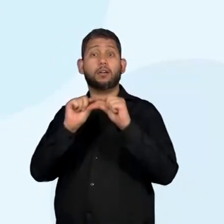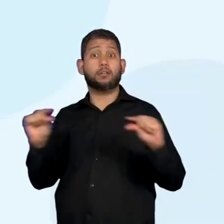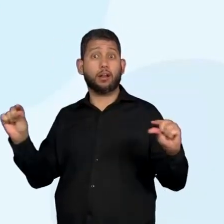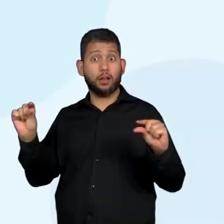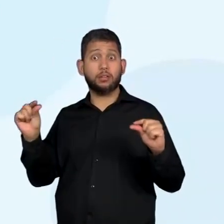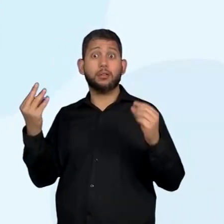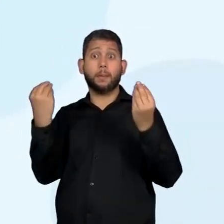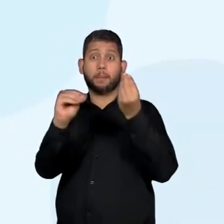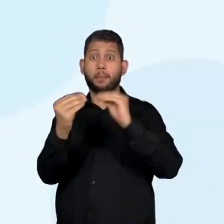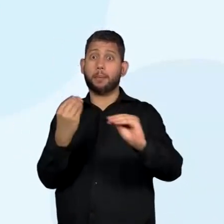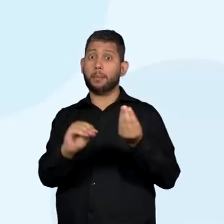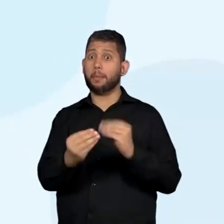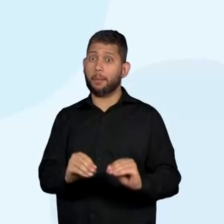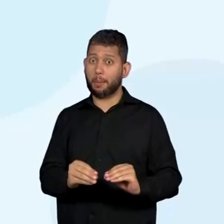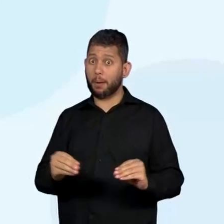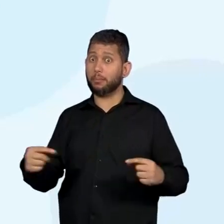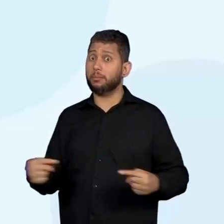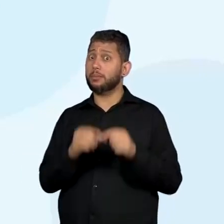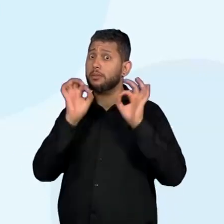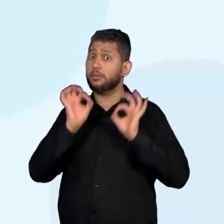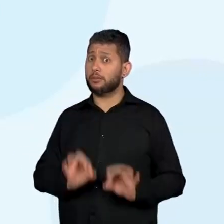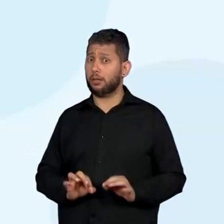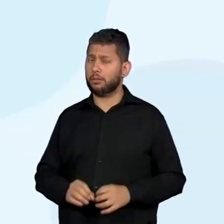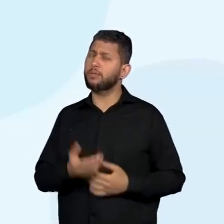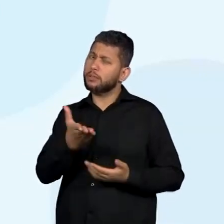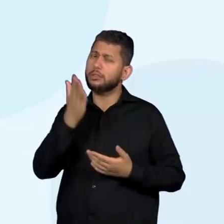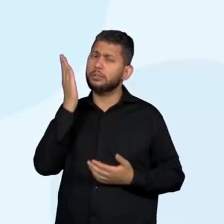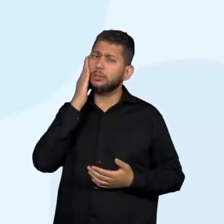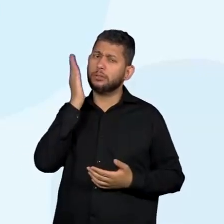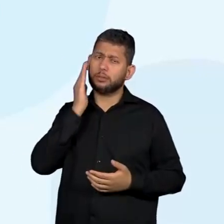abaixo. Agora você já sabe,